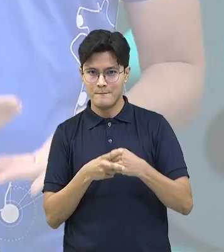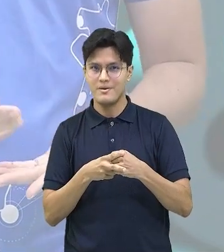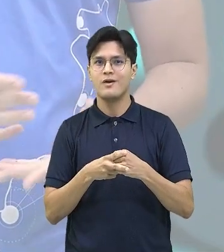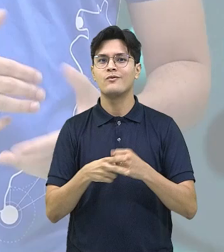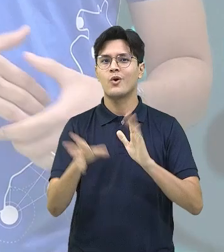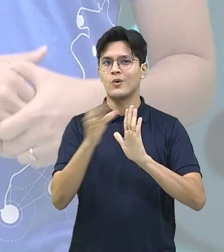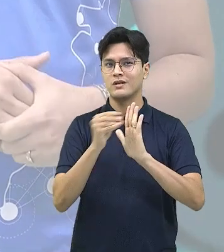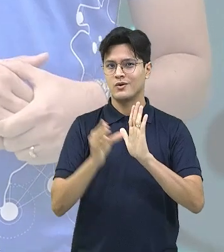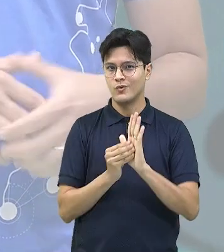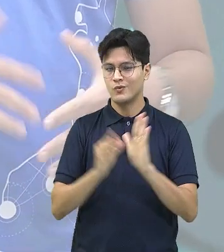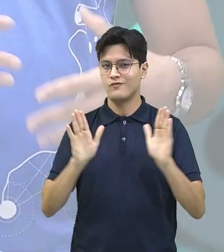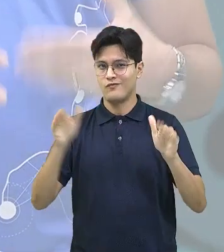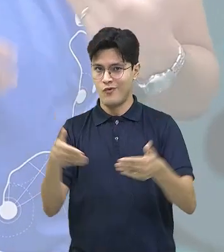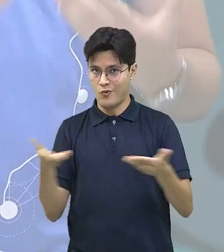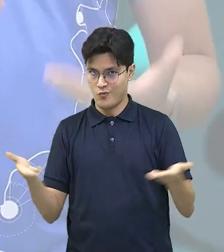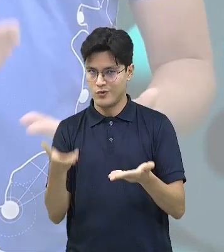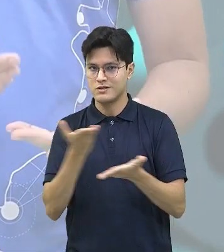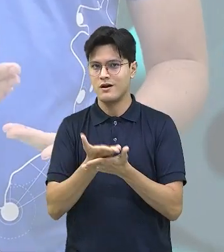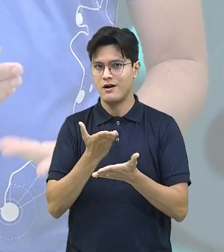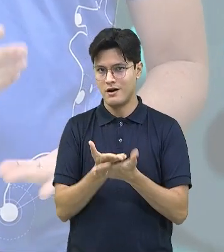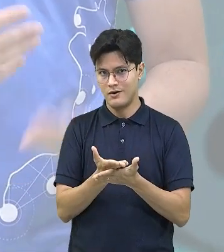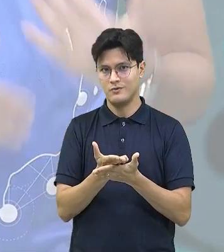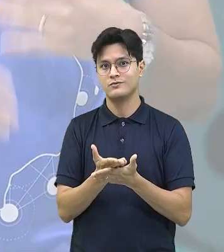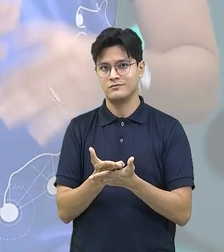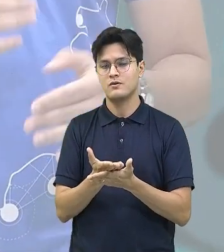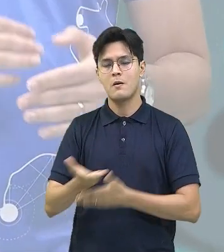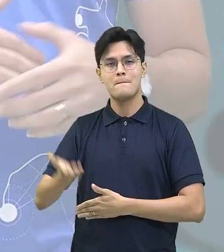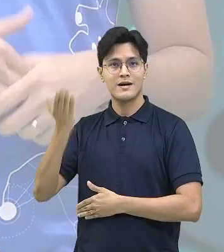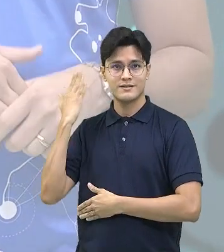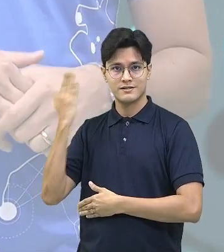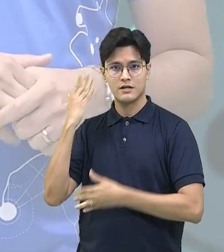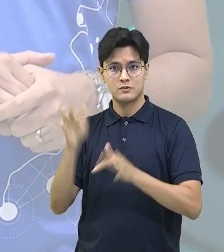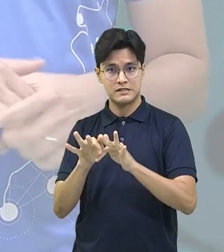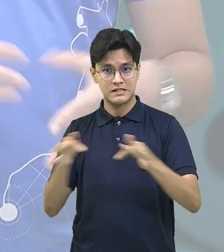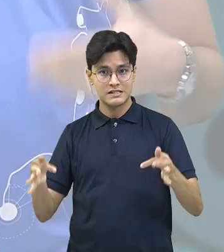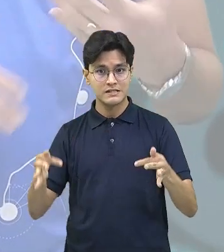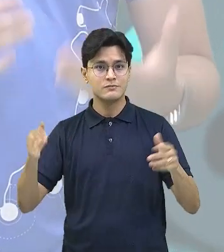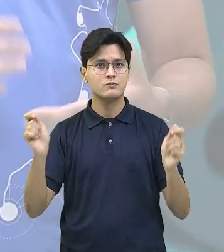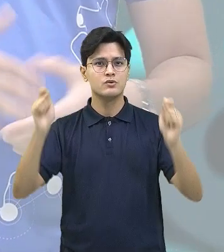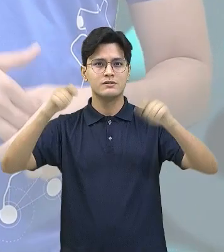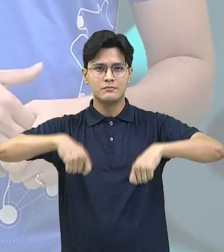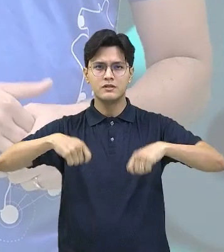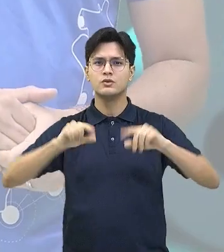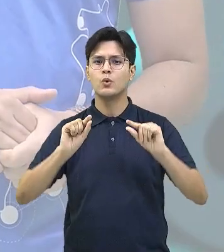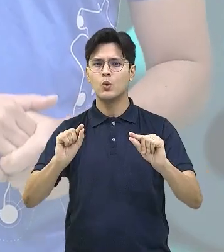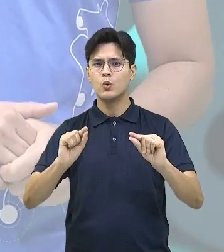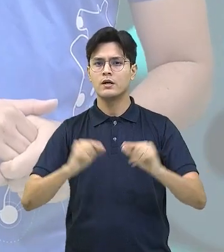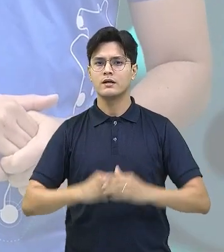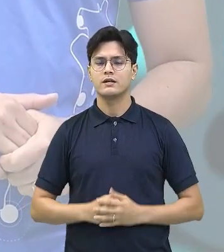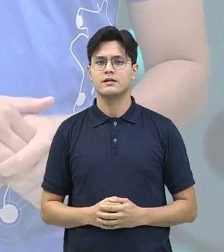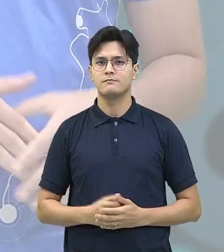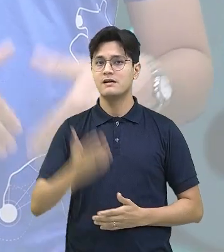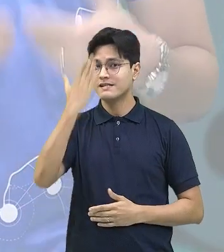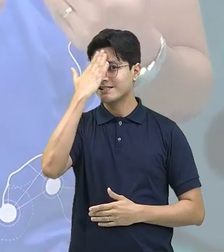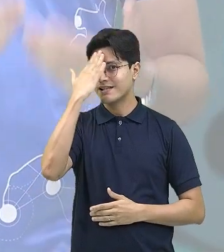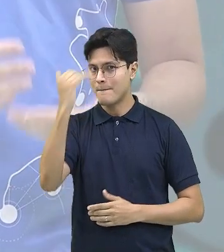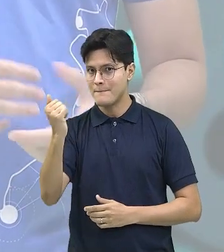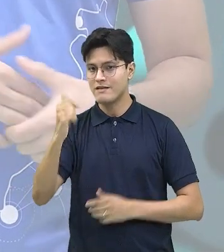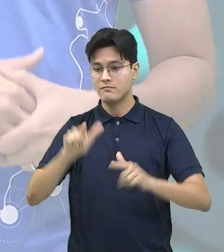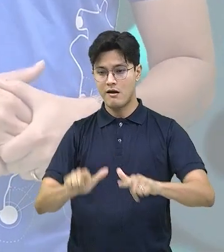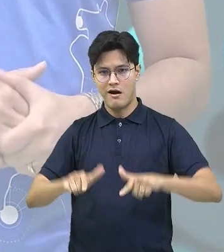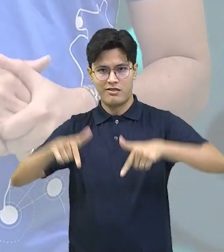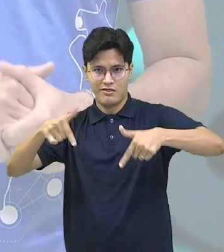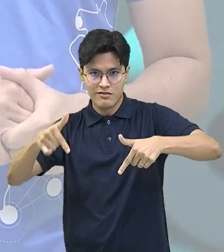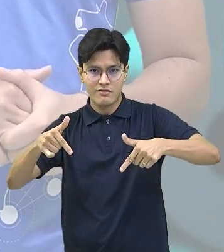o Simple Past, elas nos ajudam a nos situar ou a situar a ação no passado e deixam a